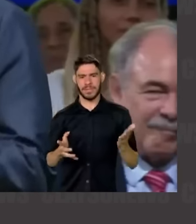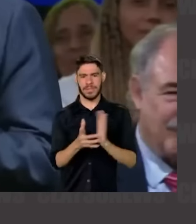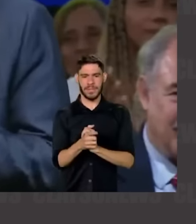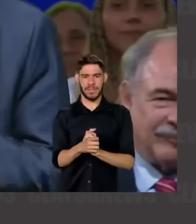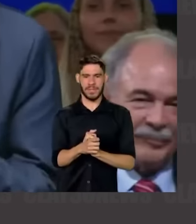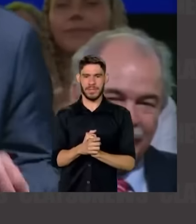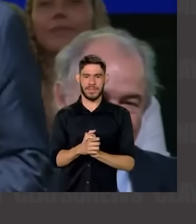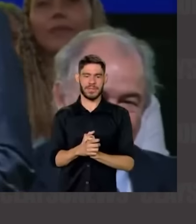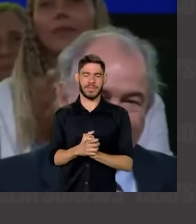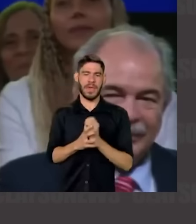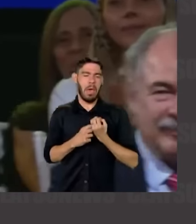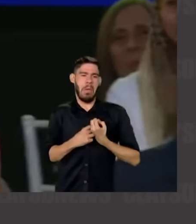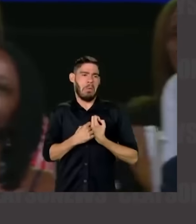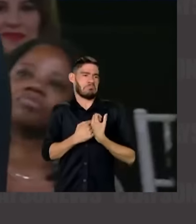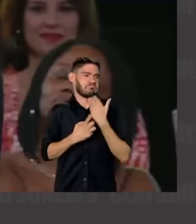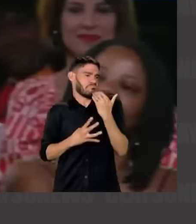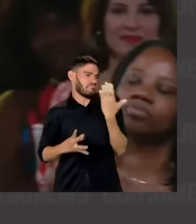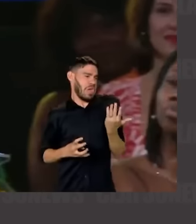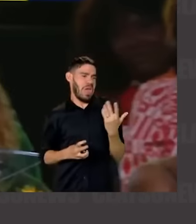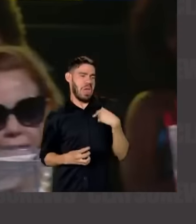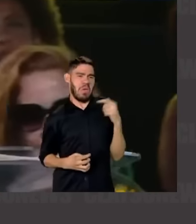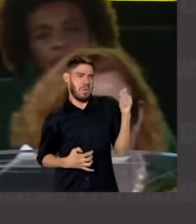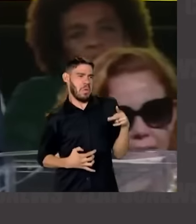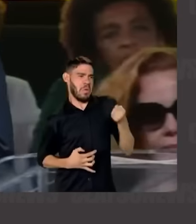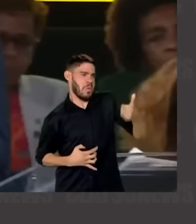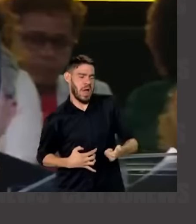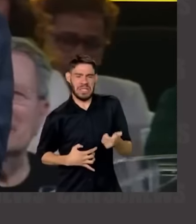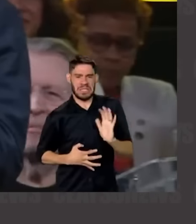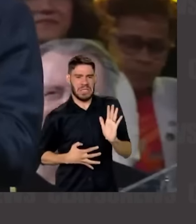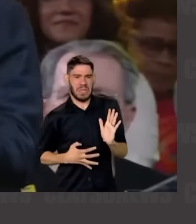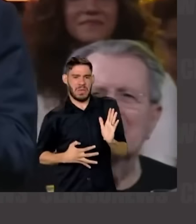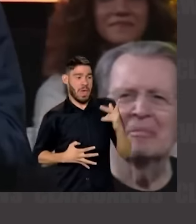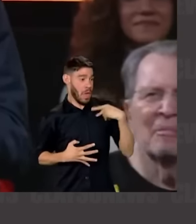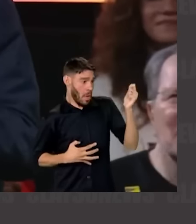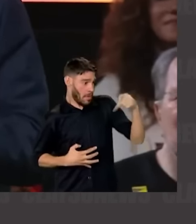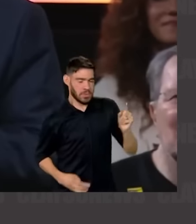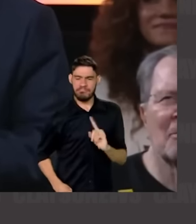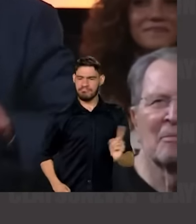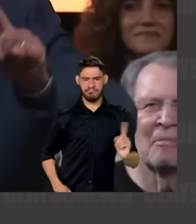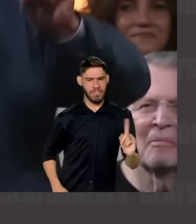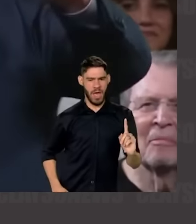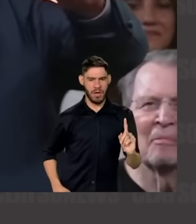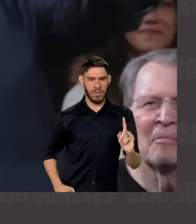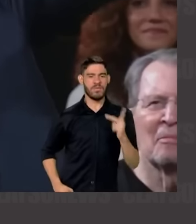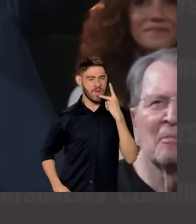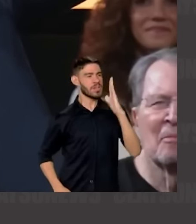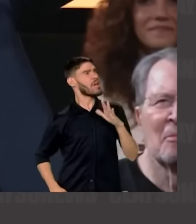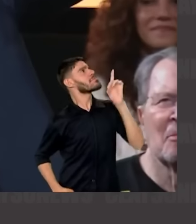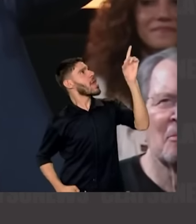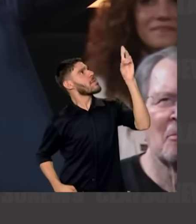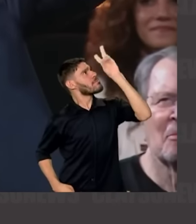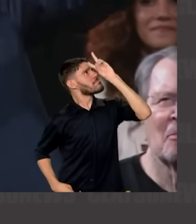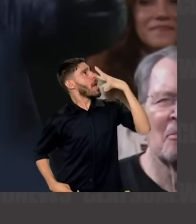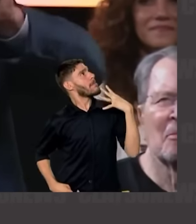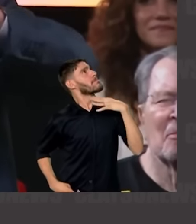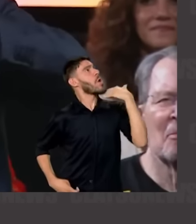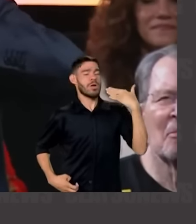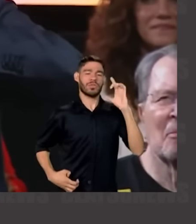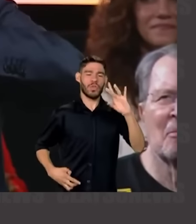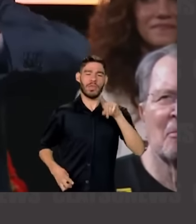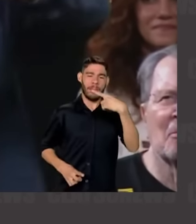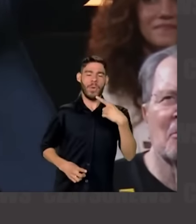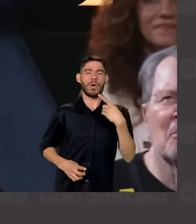A gente não pode se entregar. Ah, eu estou perto de me aposentar. Eu não vou me aposentar. E já falei com Deus, só me leve daqui. Eu aprendi